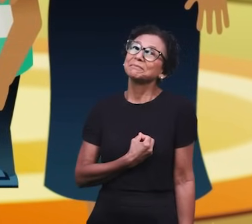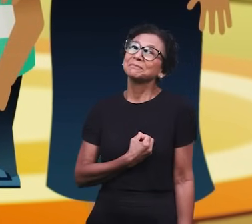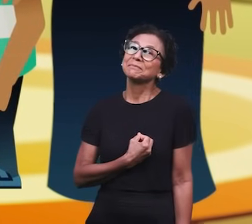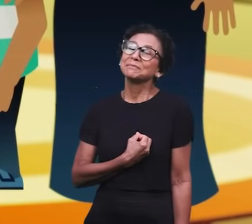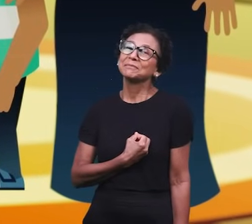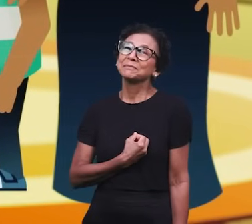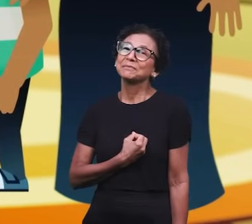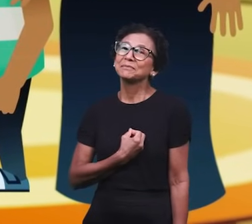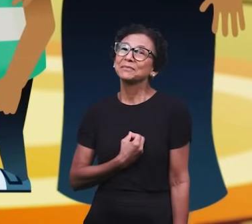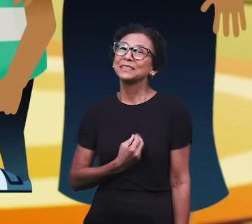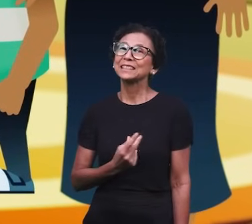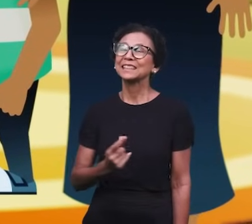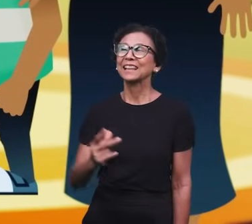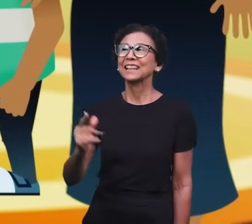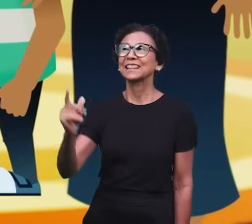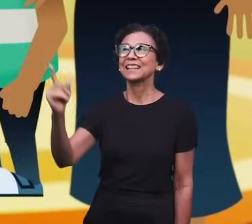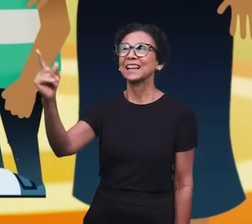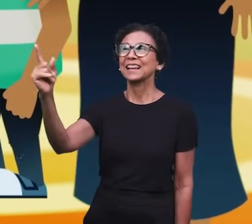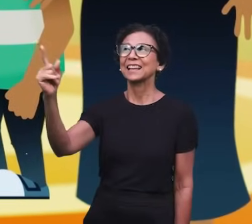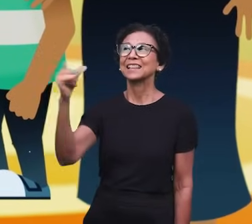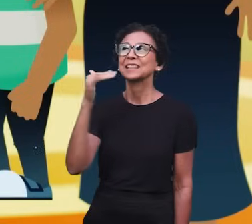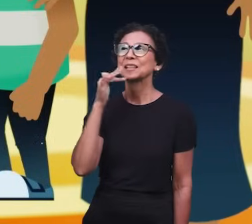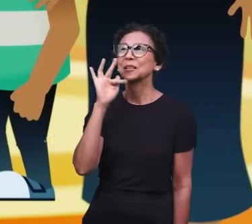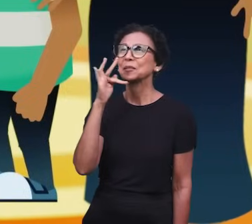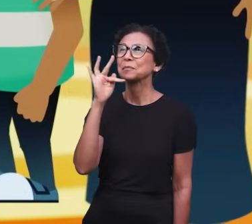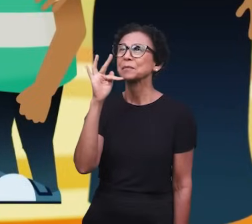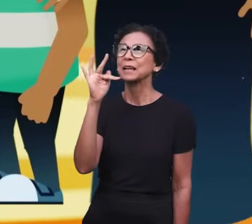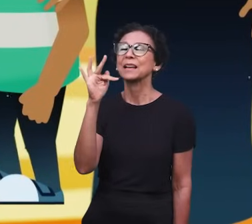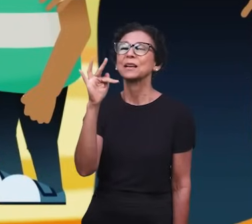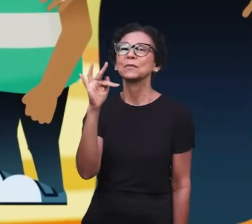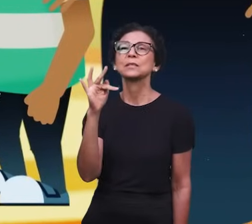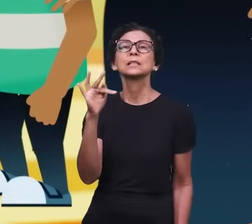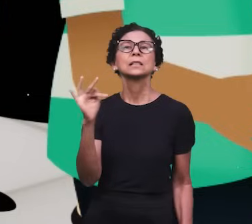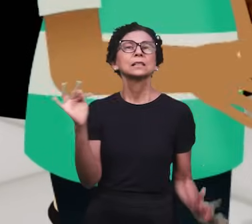é a esperança eterna.